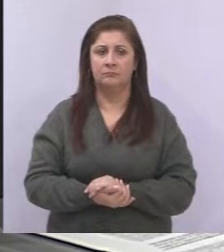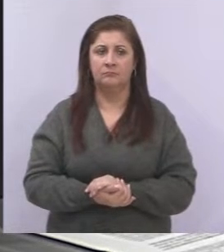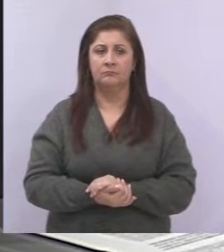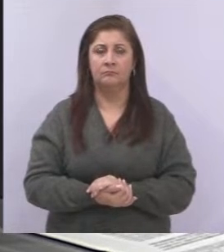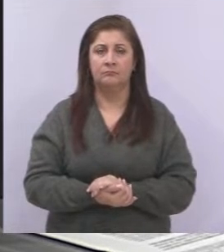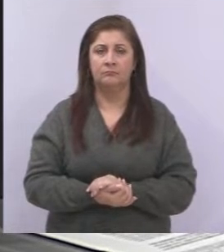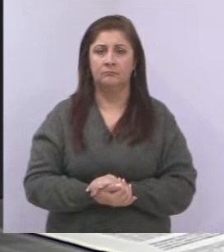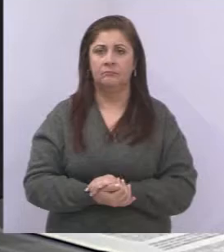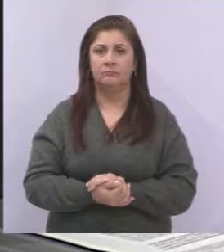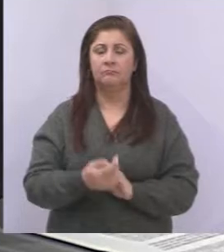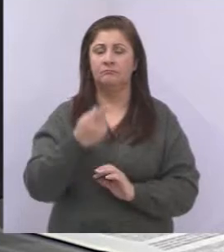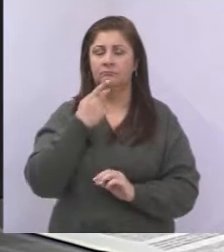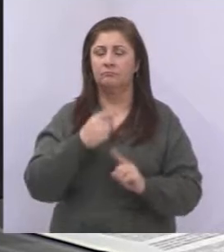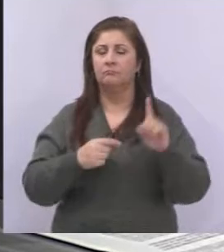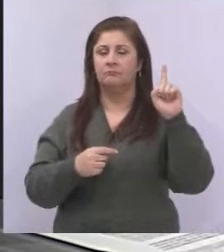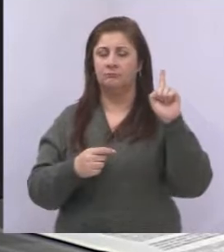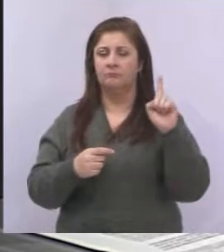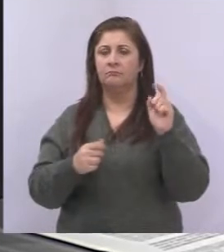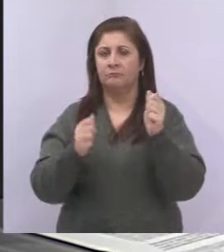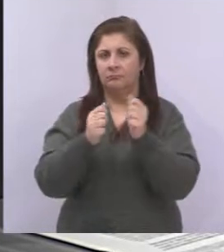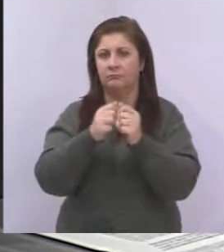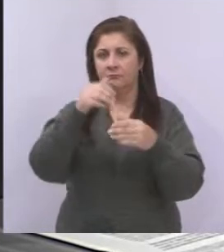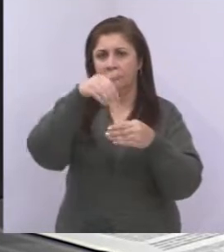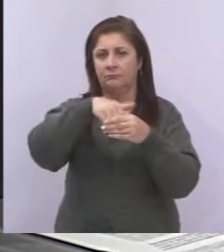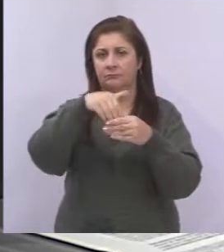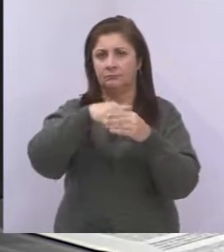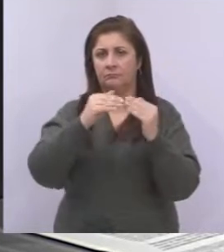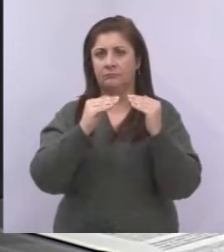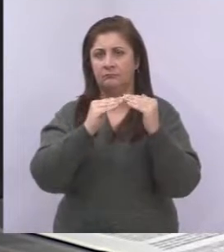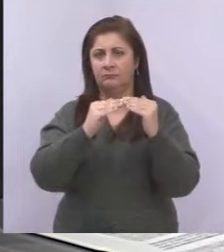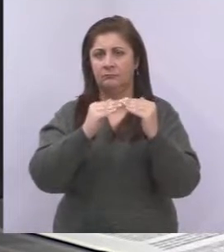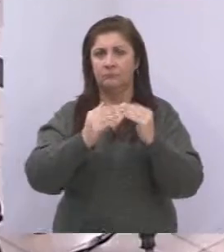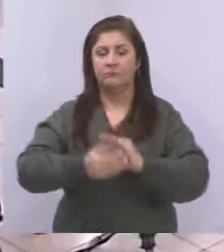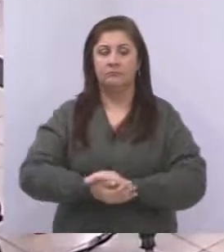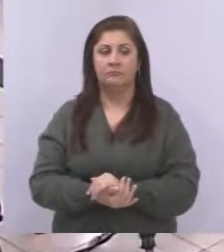e dizer que pode contar com o meu voto favorável.